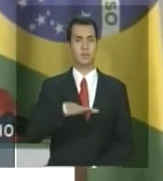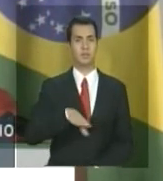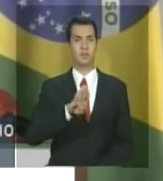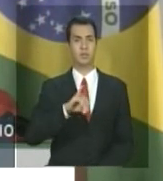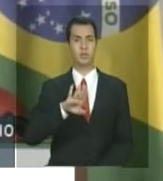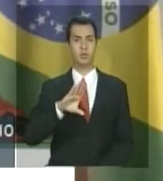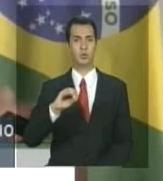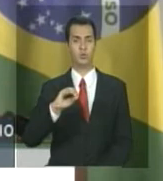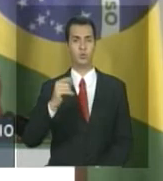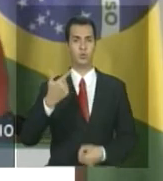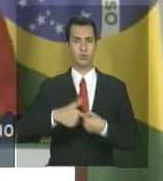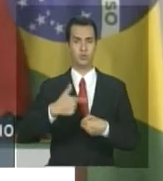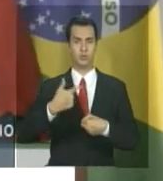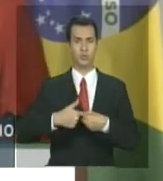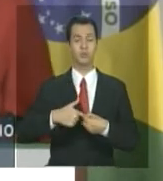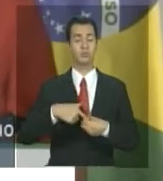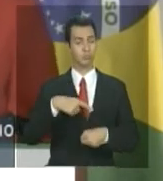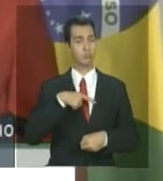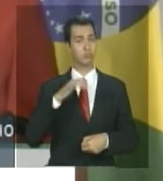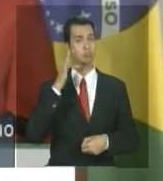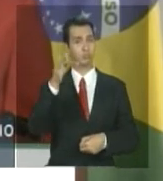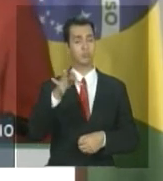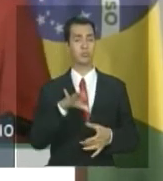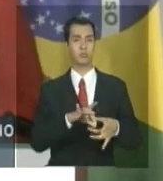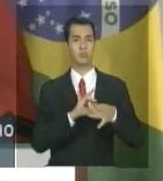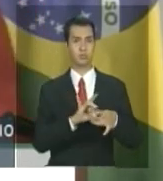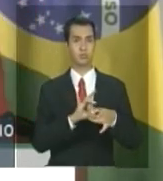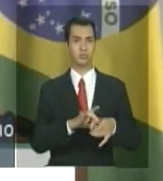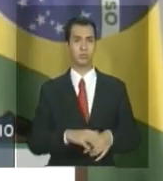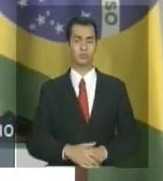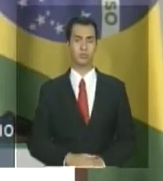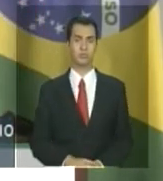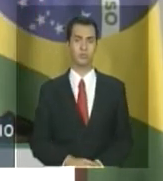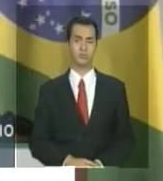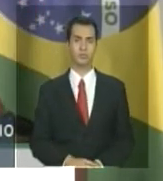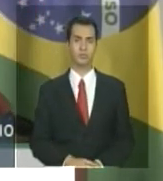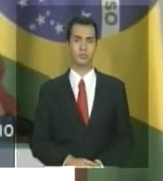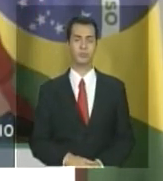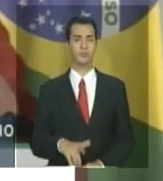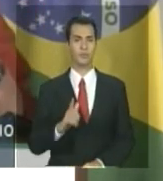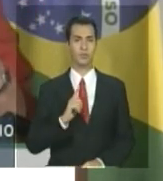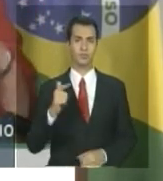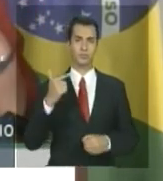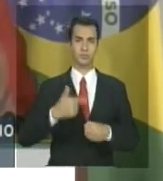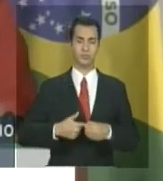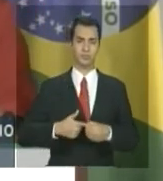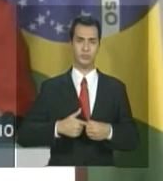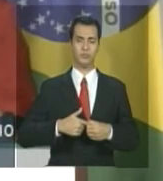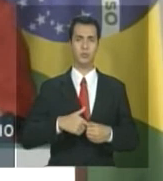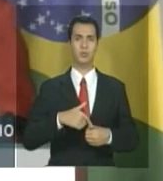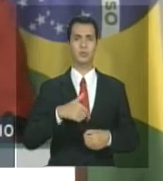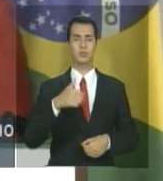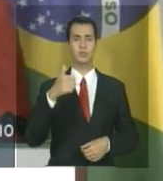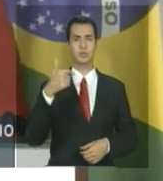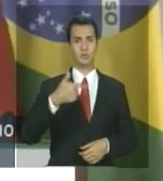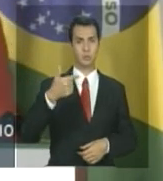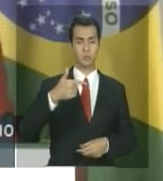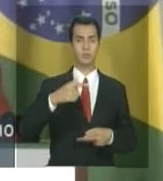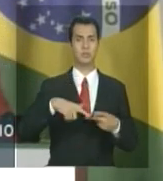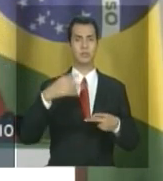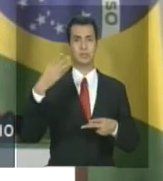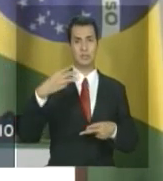cooperação, inclusive tanto no que se refere a combustíveis de segunda e terceira geração nessa